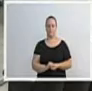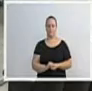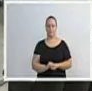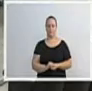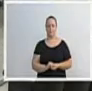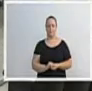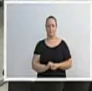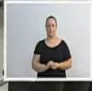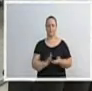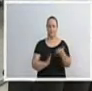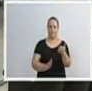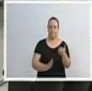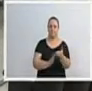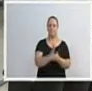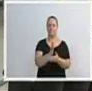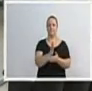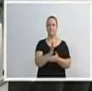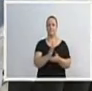Aprovado.